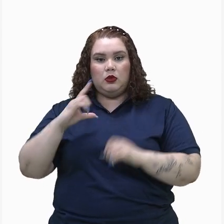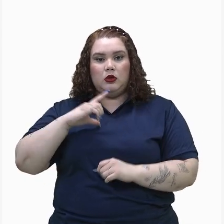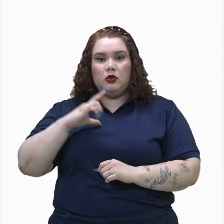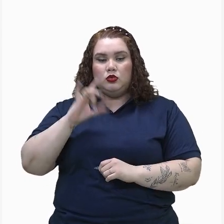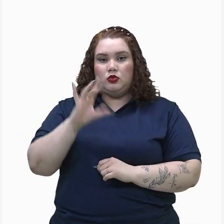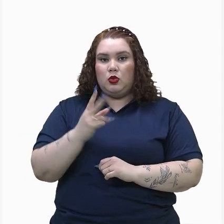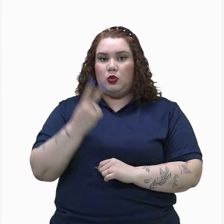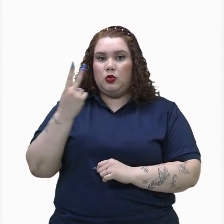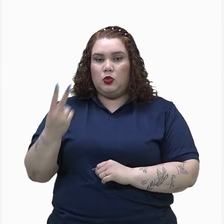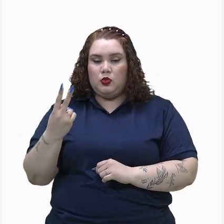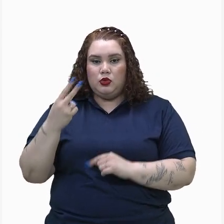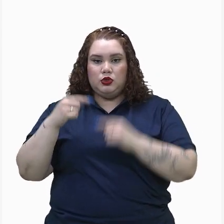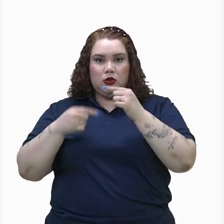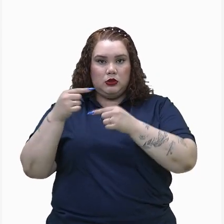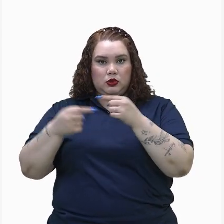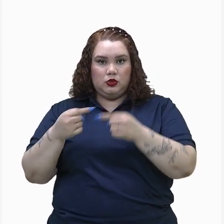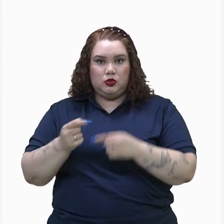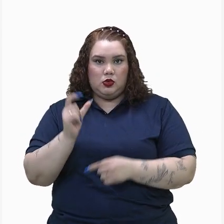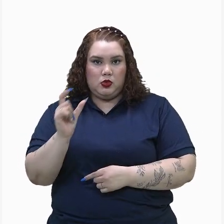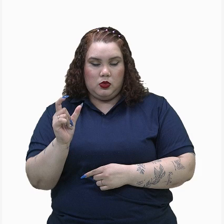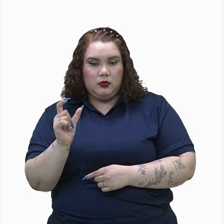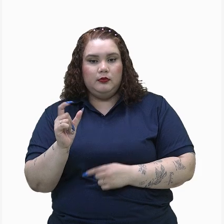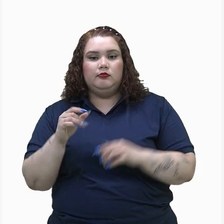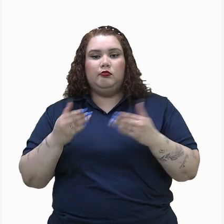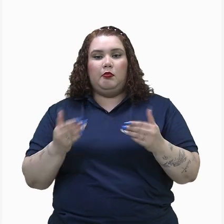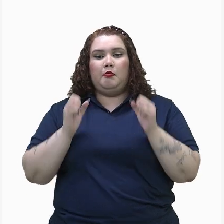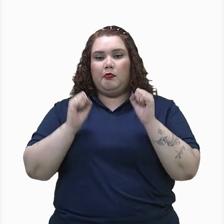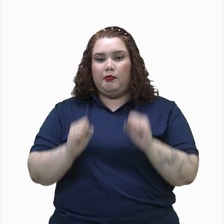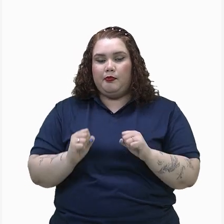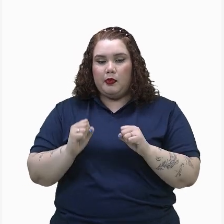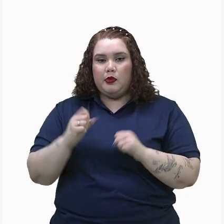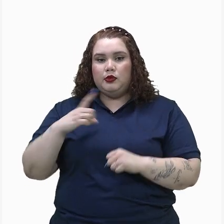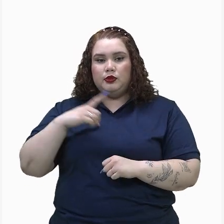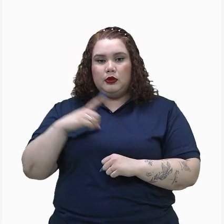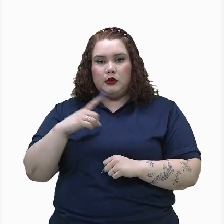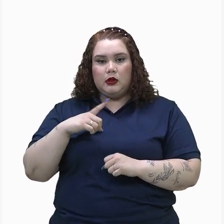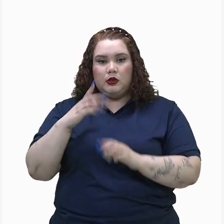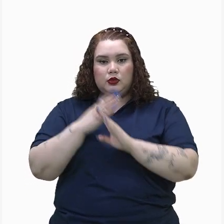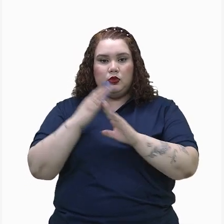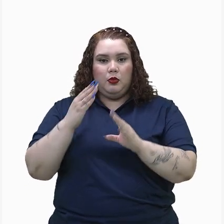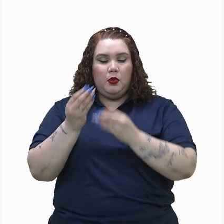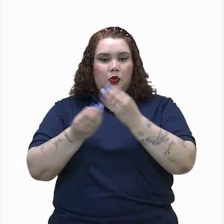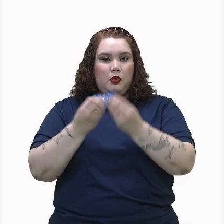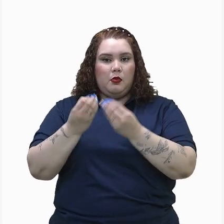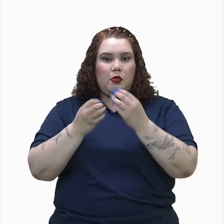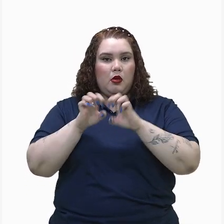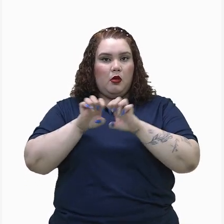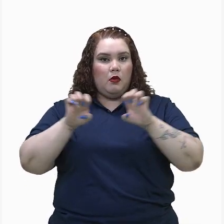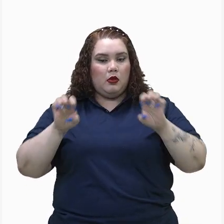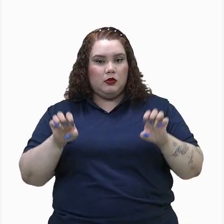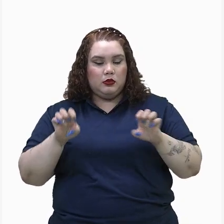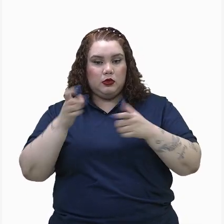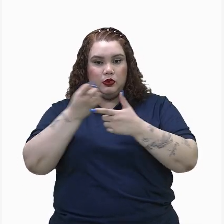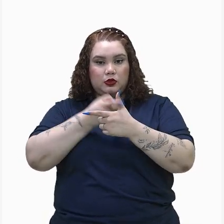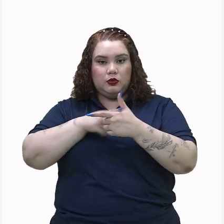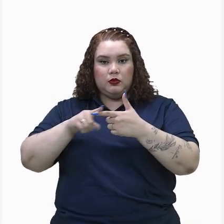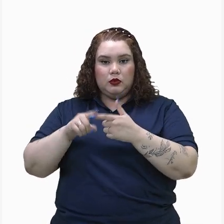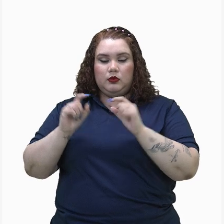apenas dois resistores. Então eu posso encontrar a resistência equivalente fazendo a